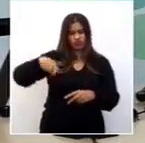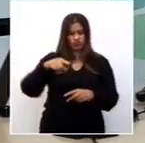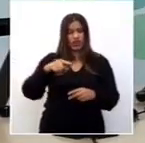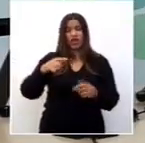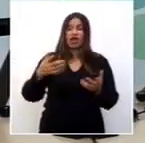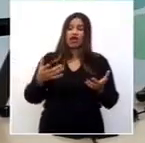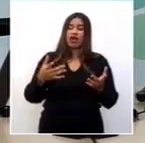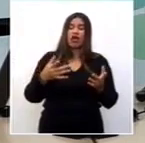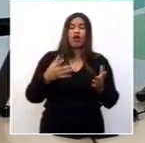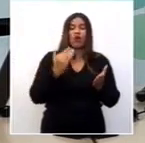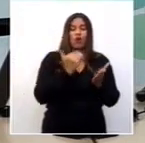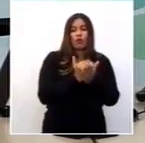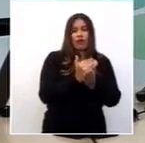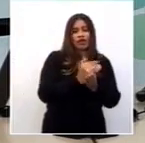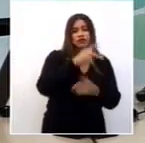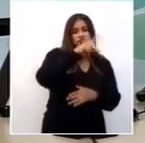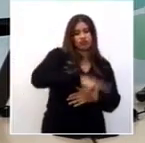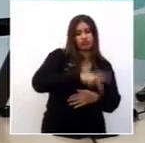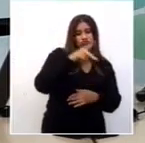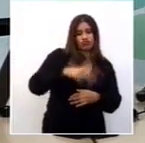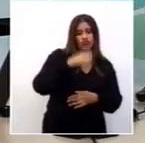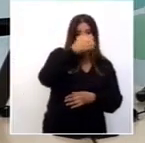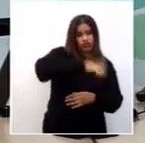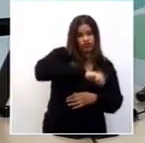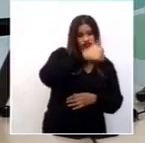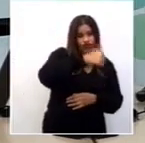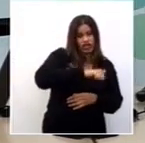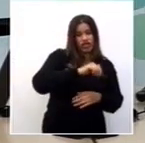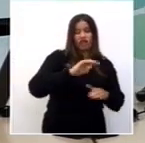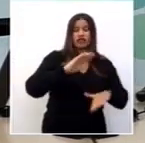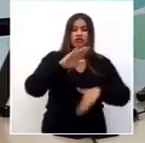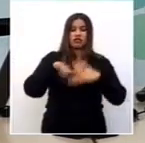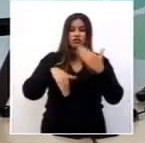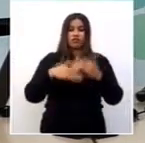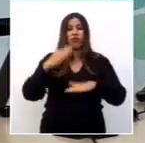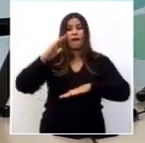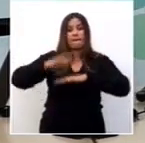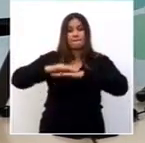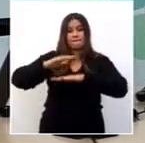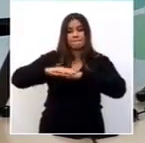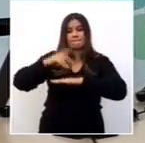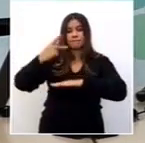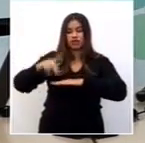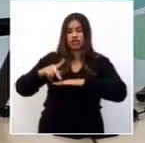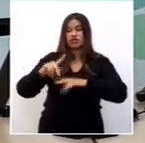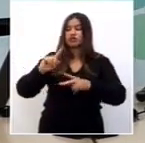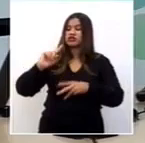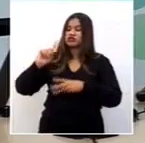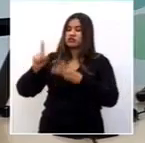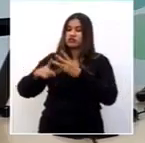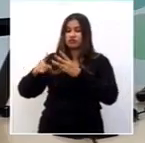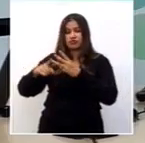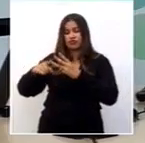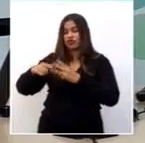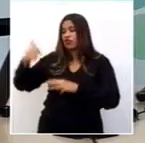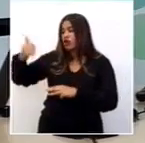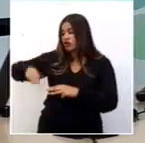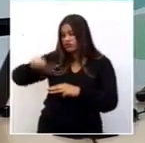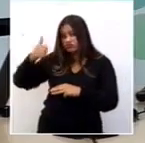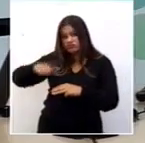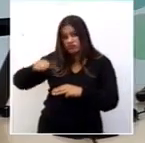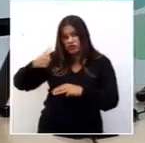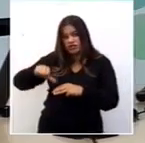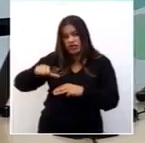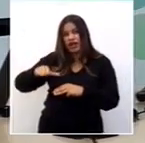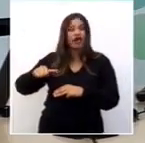sua ação. Na sequência, ele vai executar essa ação. Em seguida, ele vai avaliar e, a partir da avaliação, é